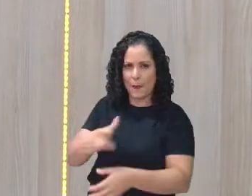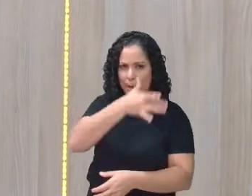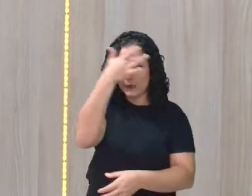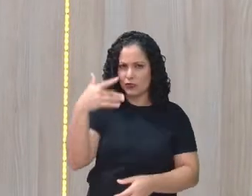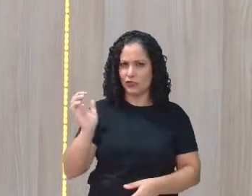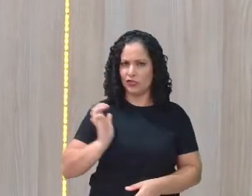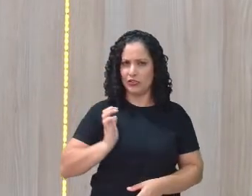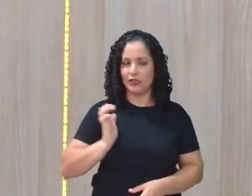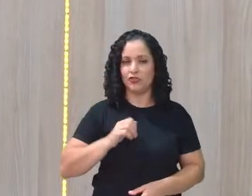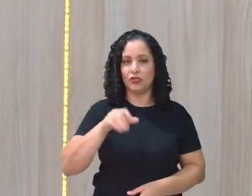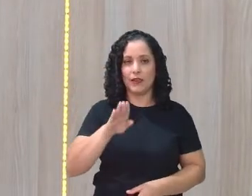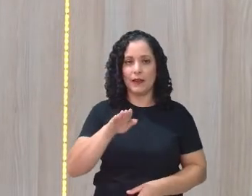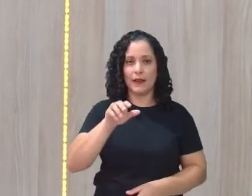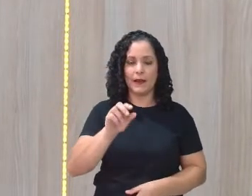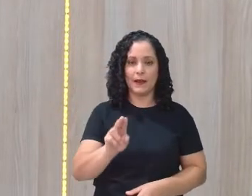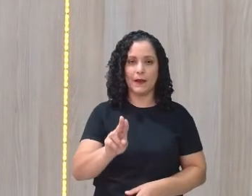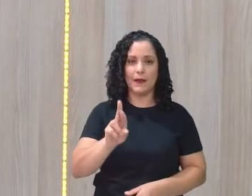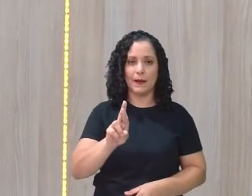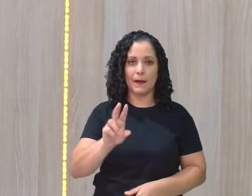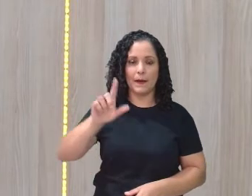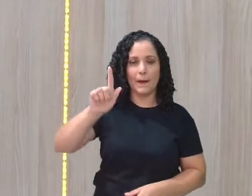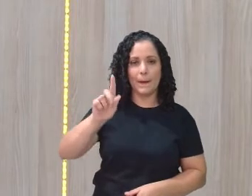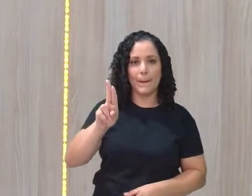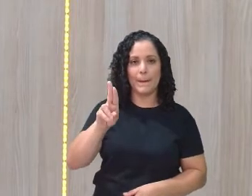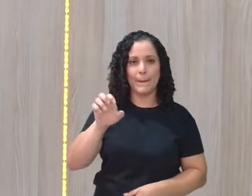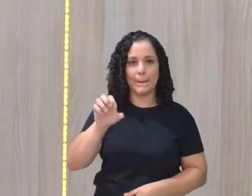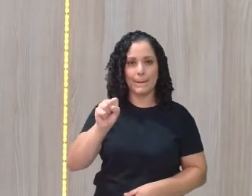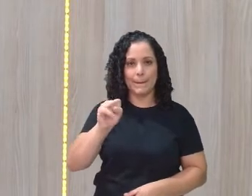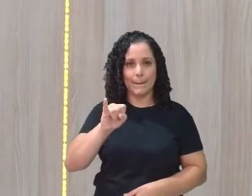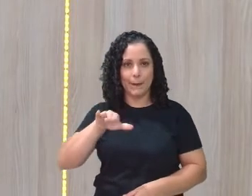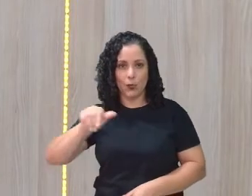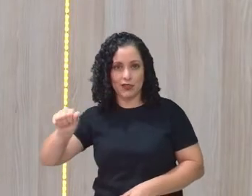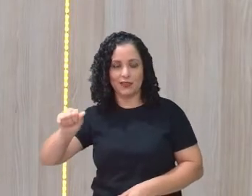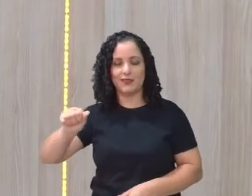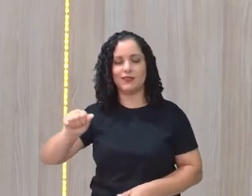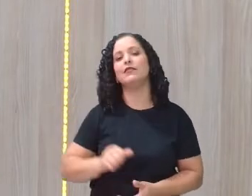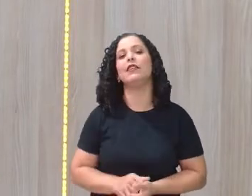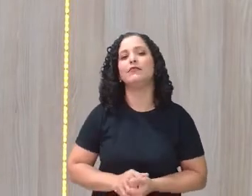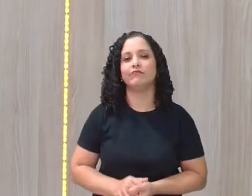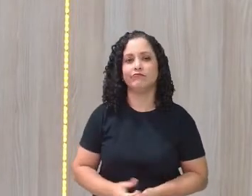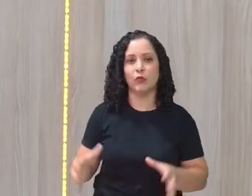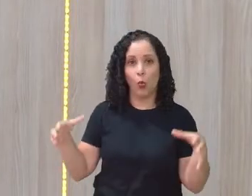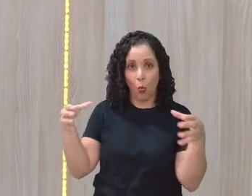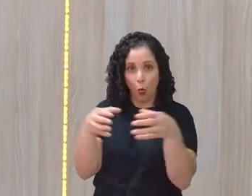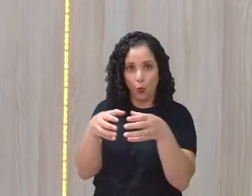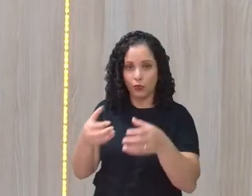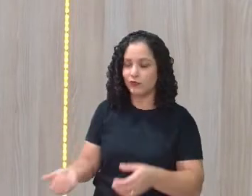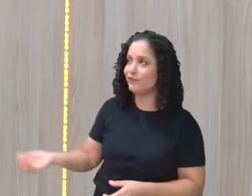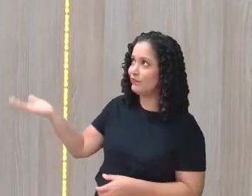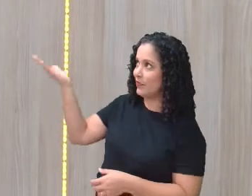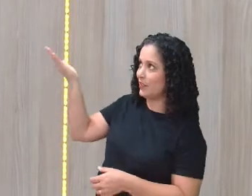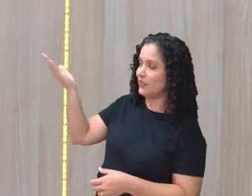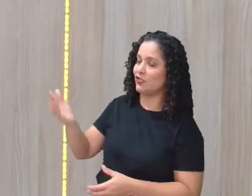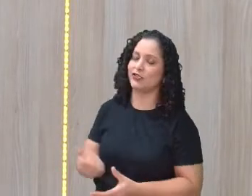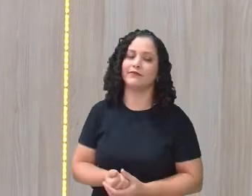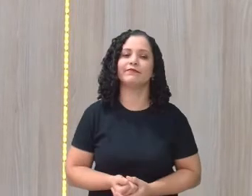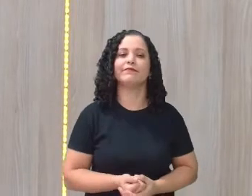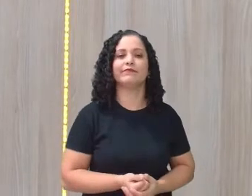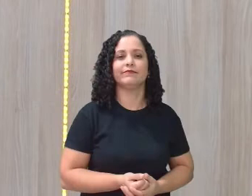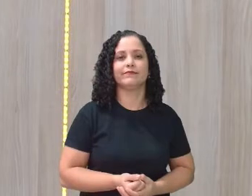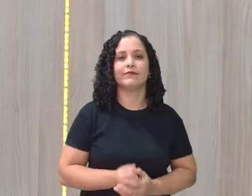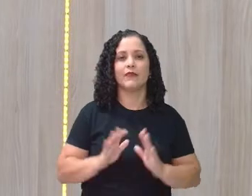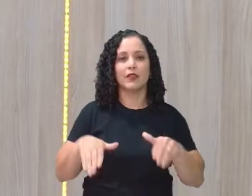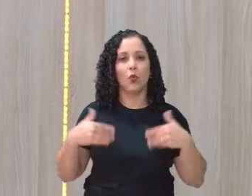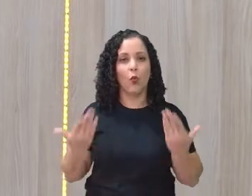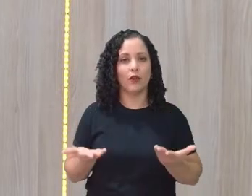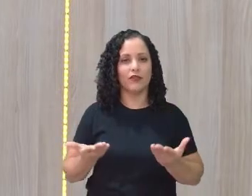onde estavam surgindo esses pensamentos, eram desses burgueses, né, dessa classe aí. Então, a gente fala, quando a